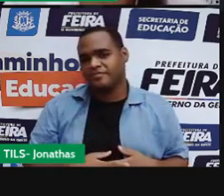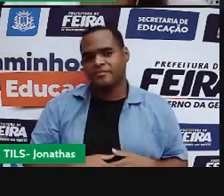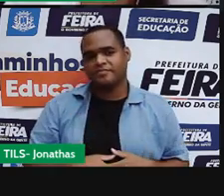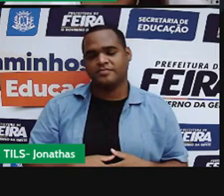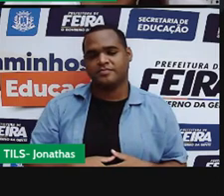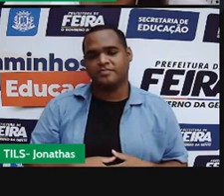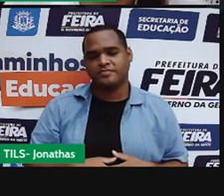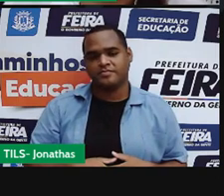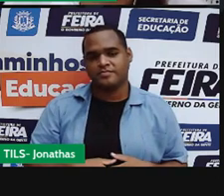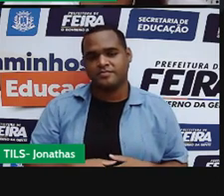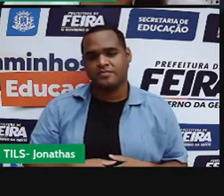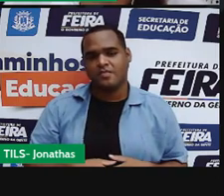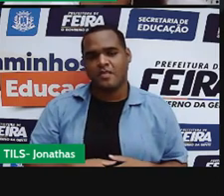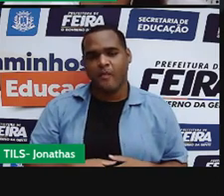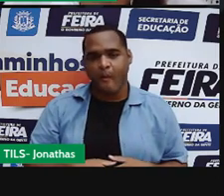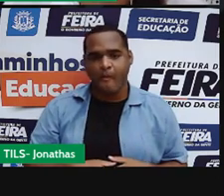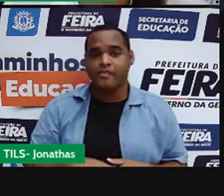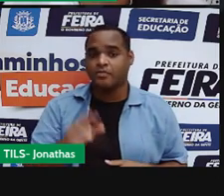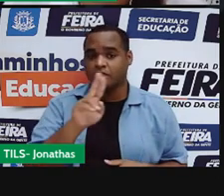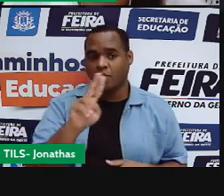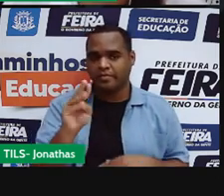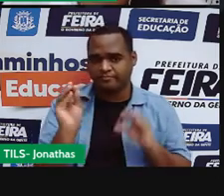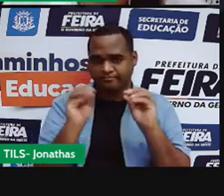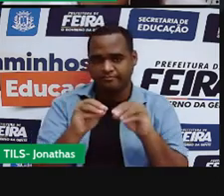Vocês vão colocar o nome